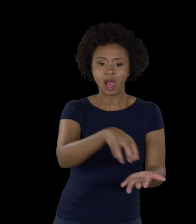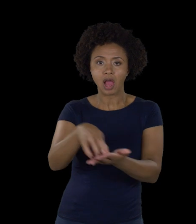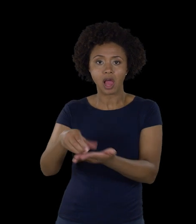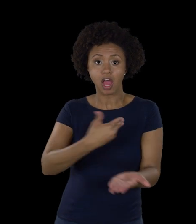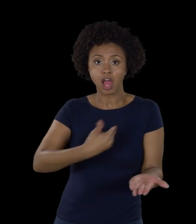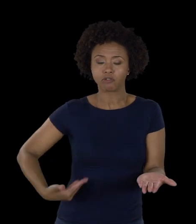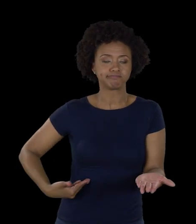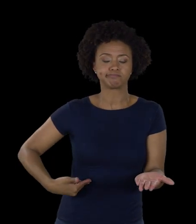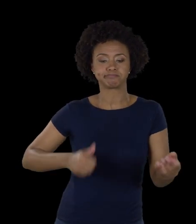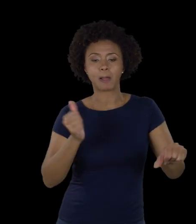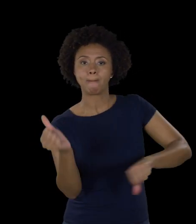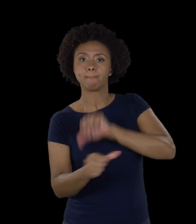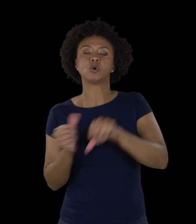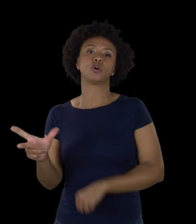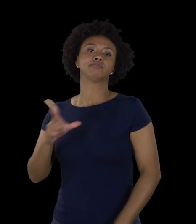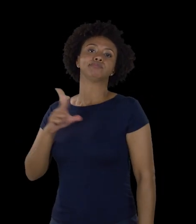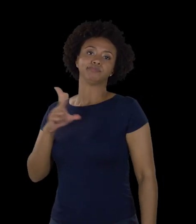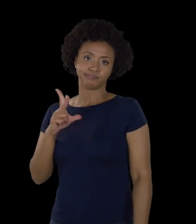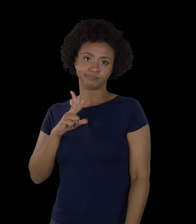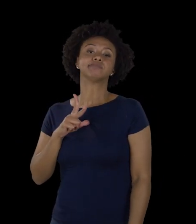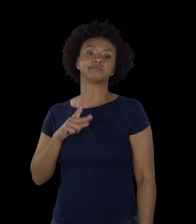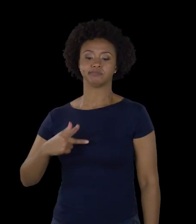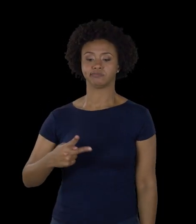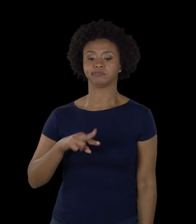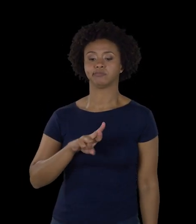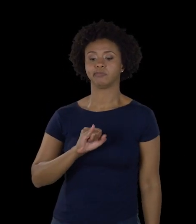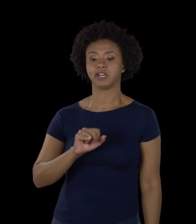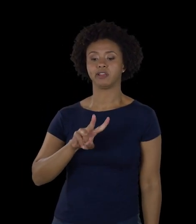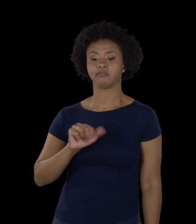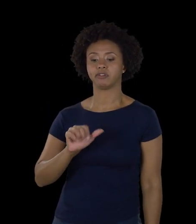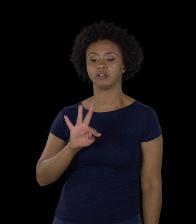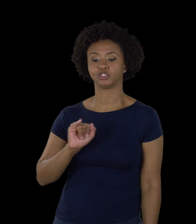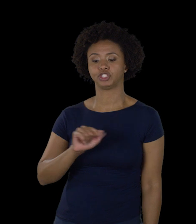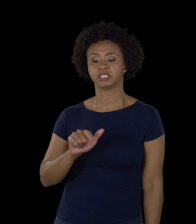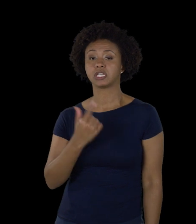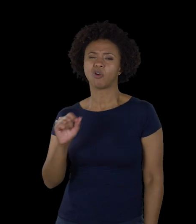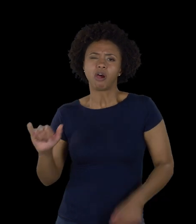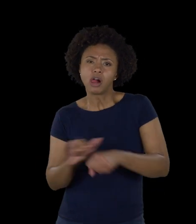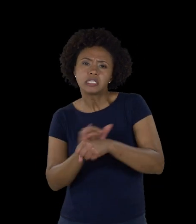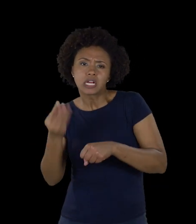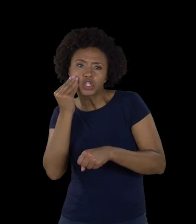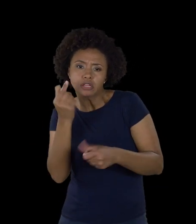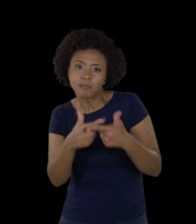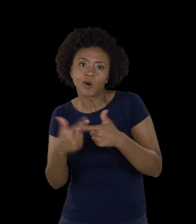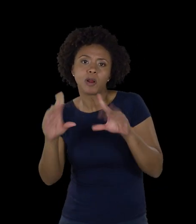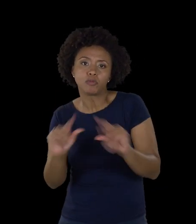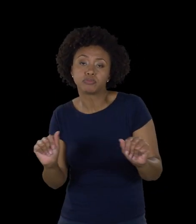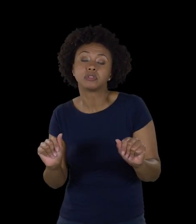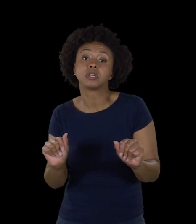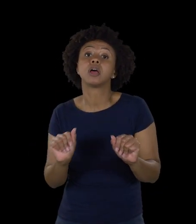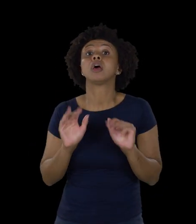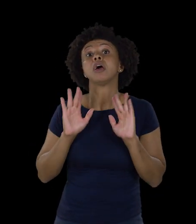a privatização alardeada como uma solução para o problema. Mas o que muda a história econômica